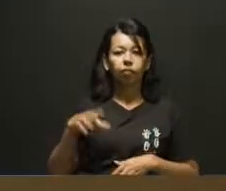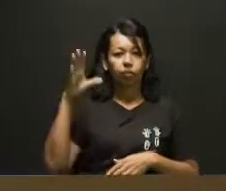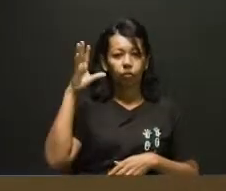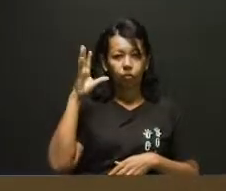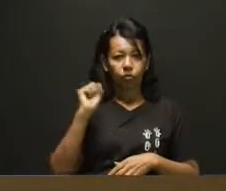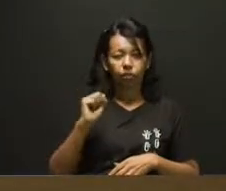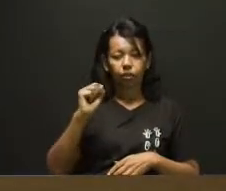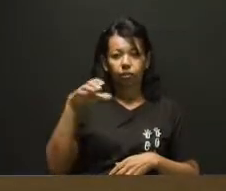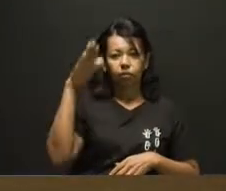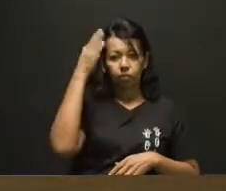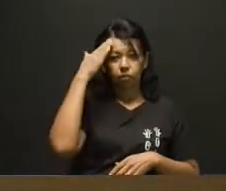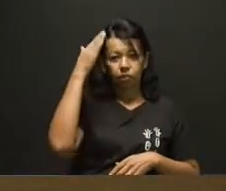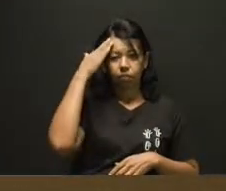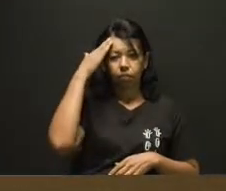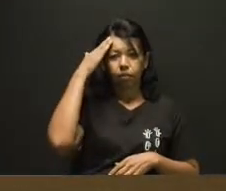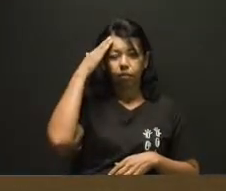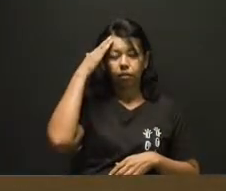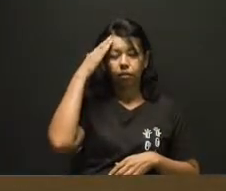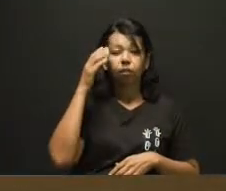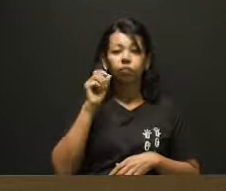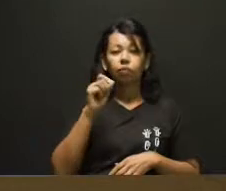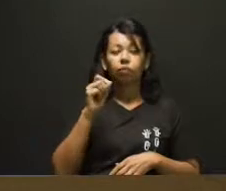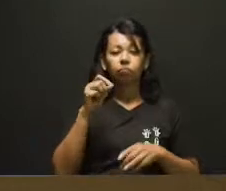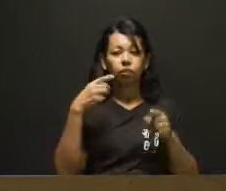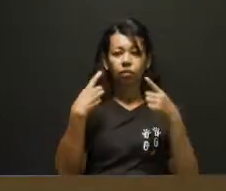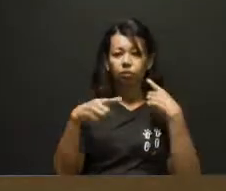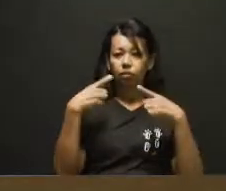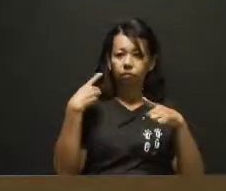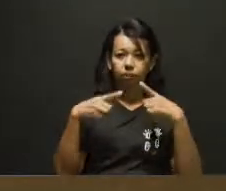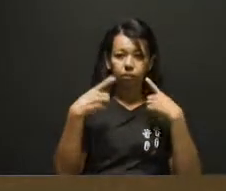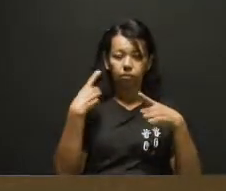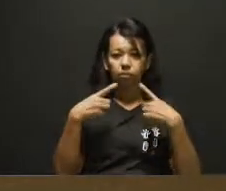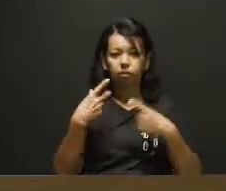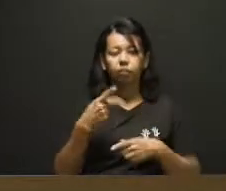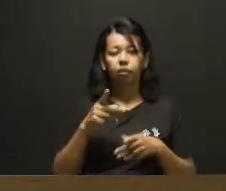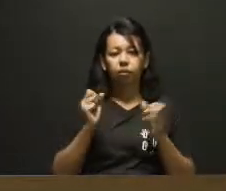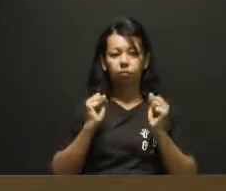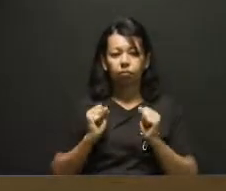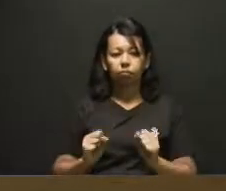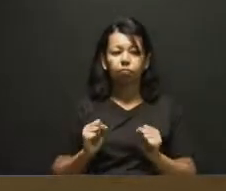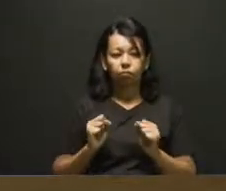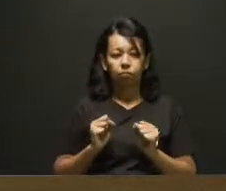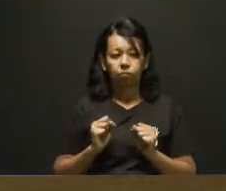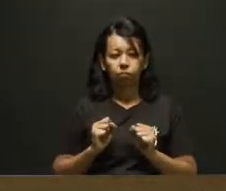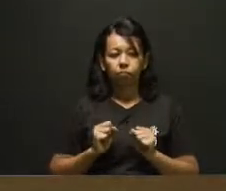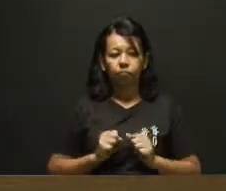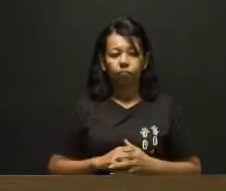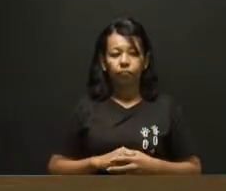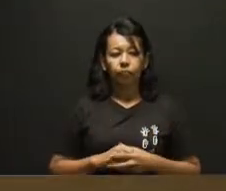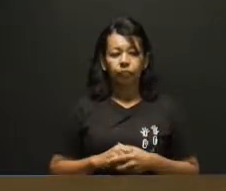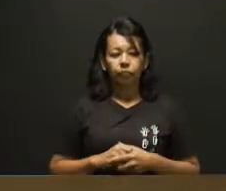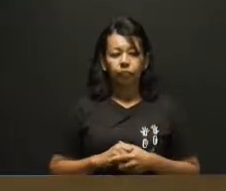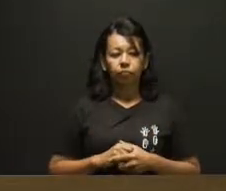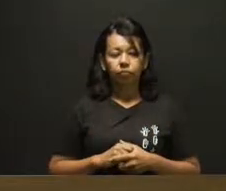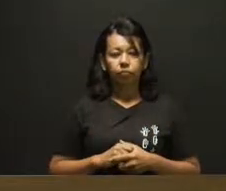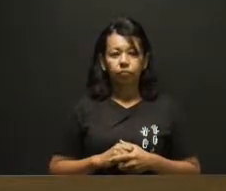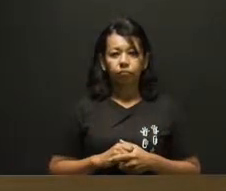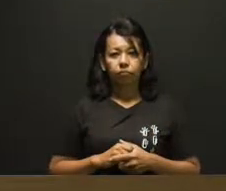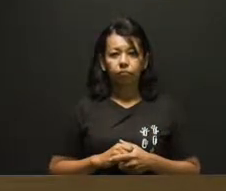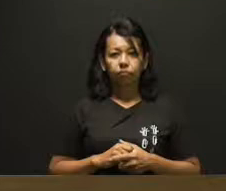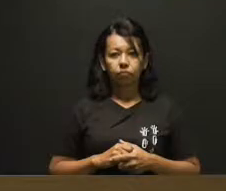demandas ouvir as reclamações para que a gente possa levar isso à os nossos só